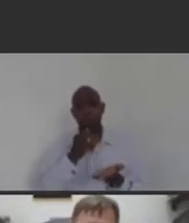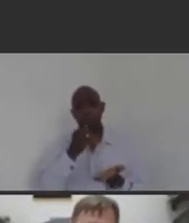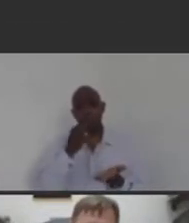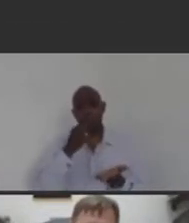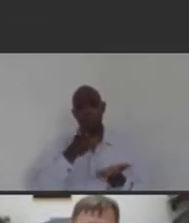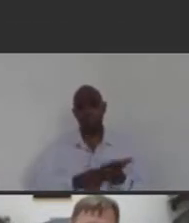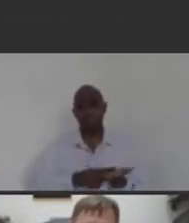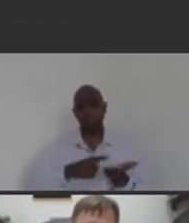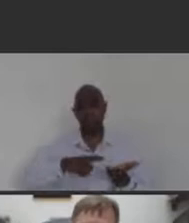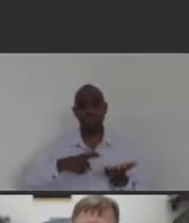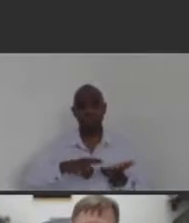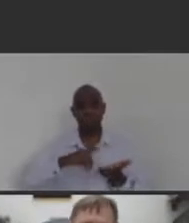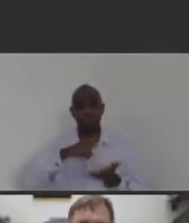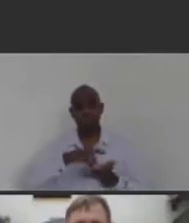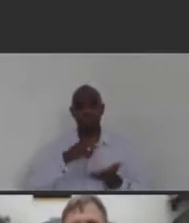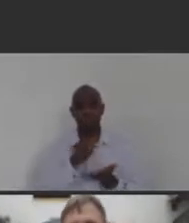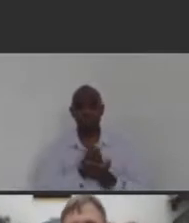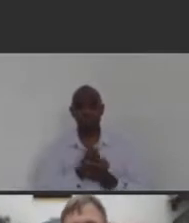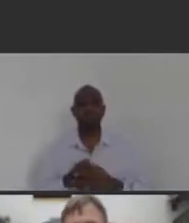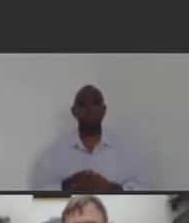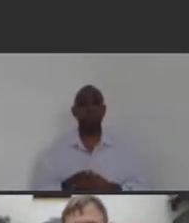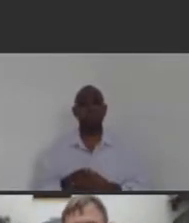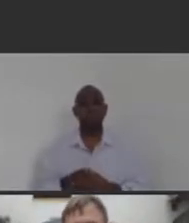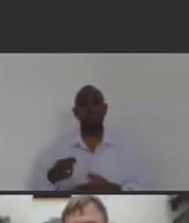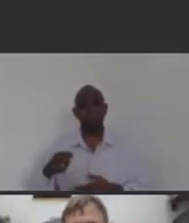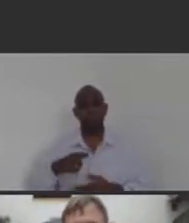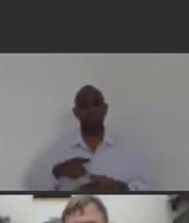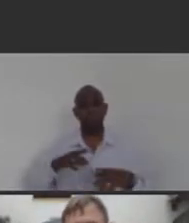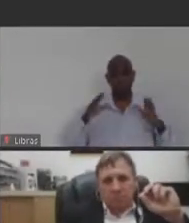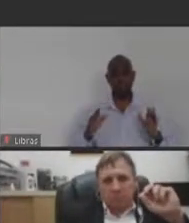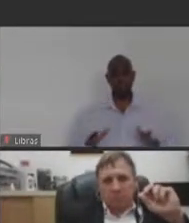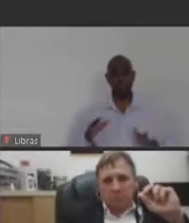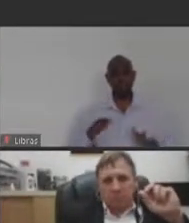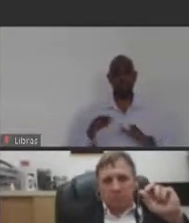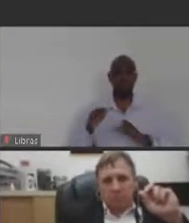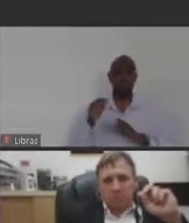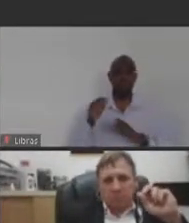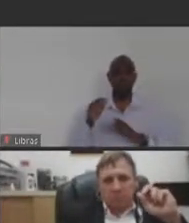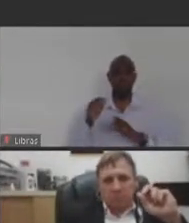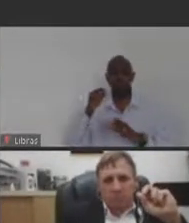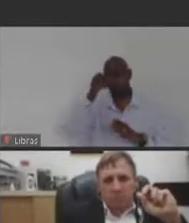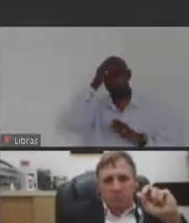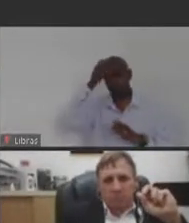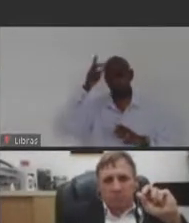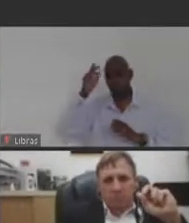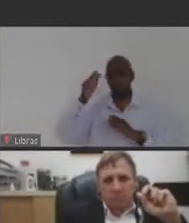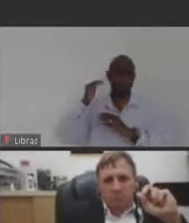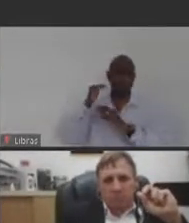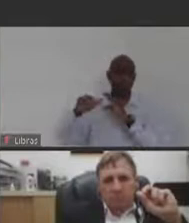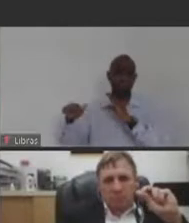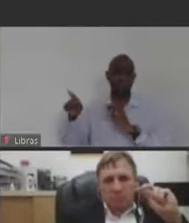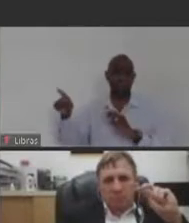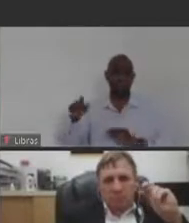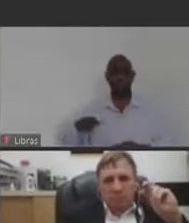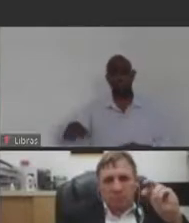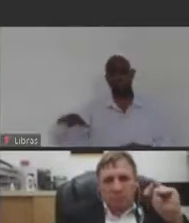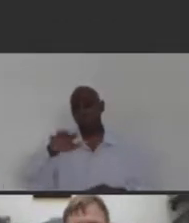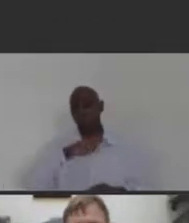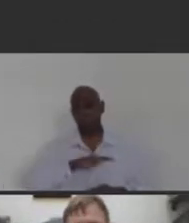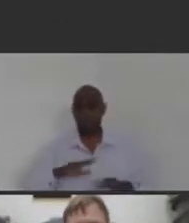Pelo presente, na forma regimental, requeiro, após ouvido o plenário, que seja oficiado o excelentíssimo senhor prefeito municipal e a ele solicitando que